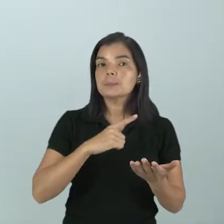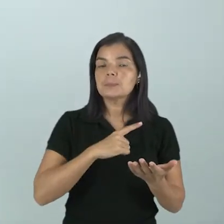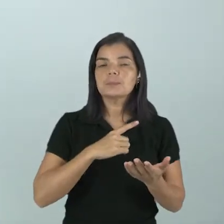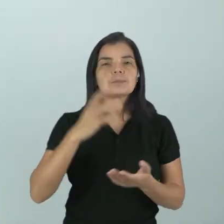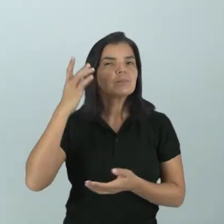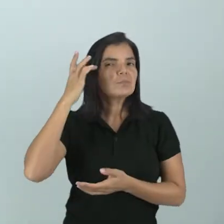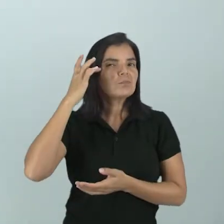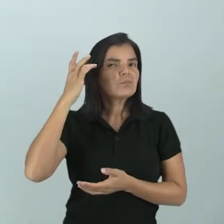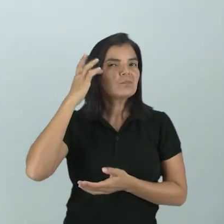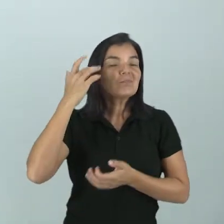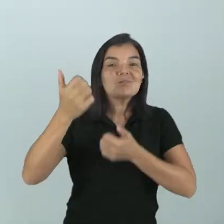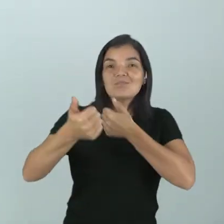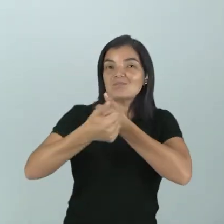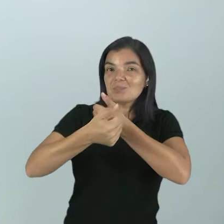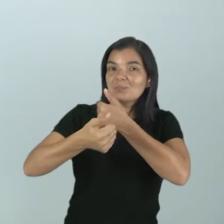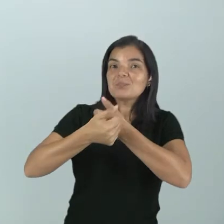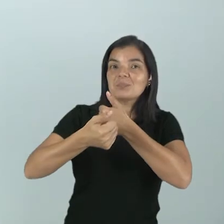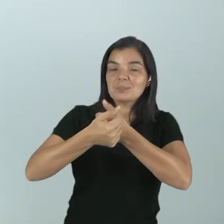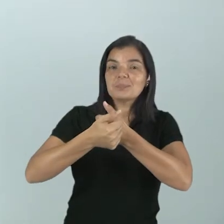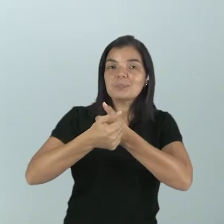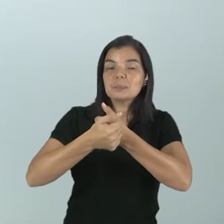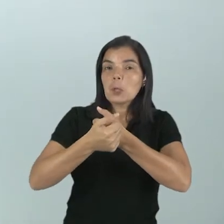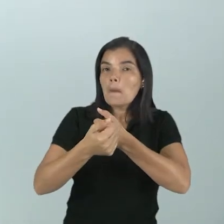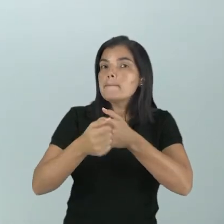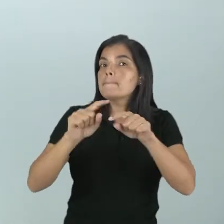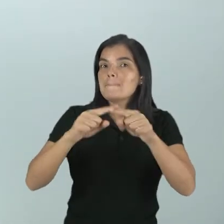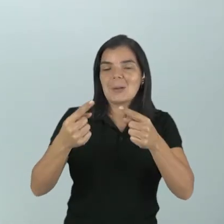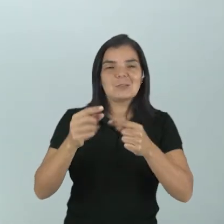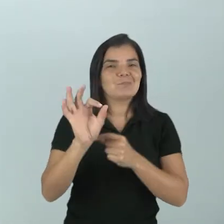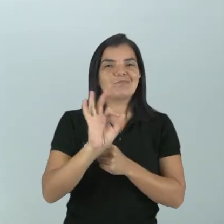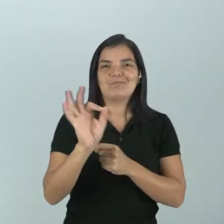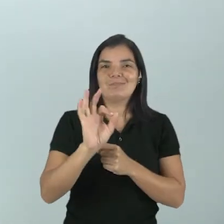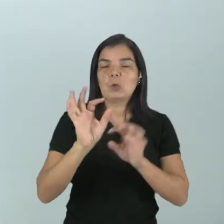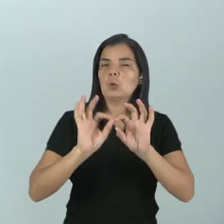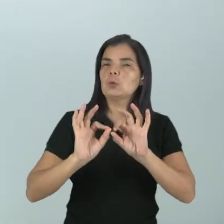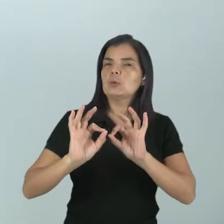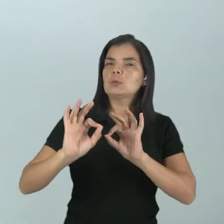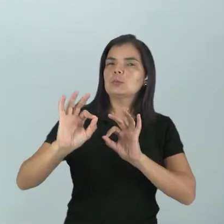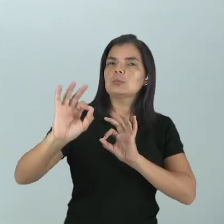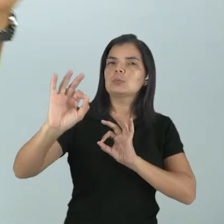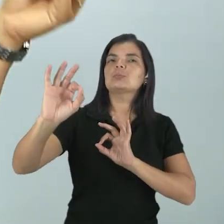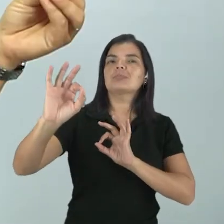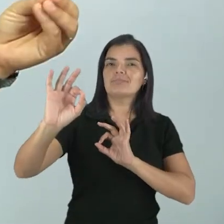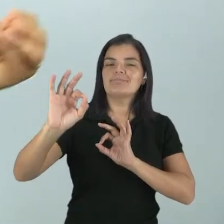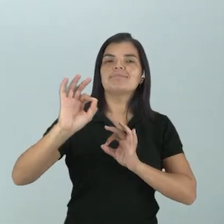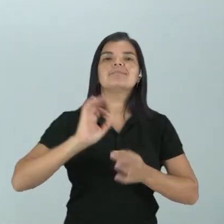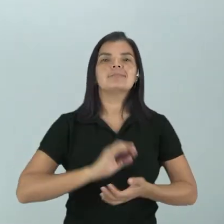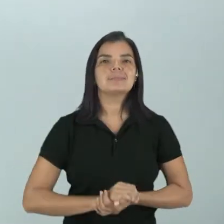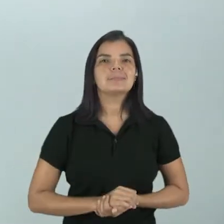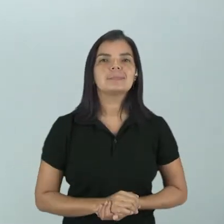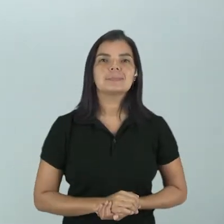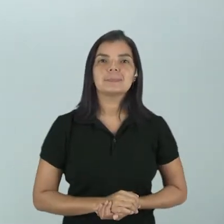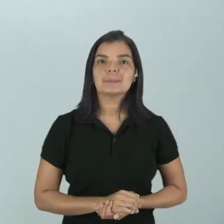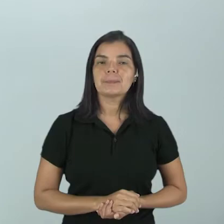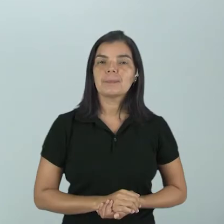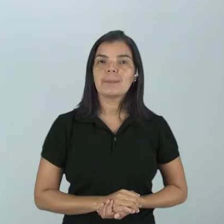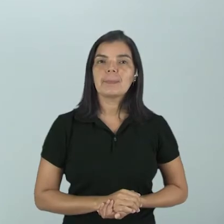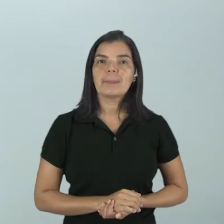gente acha que elas estão bem próximas, vão ter uma proximidade, mas não, elas vão estar muito distantes uma das outras,